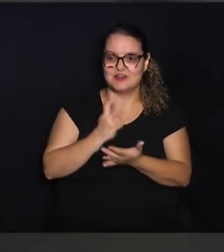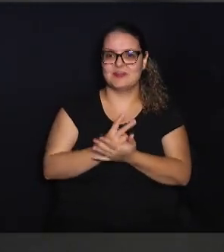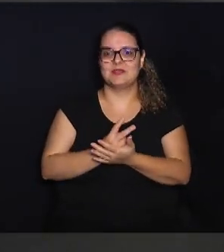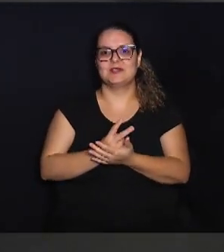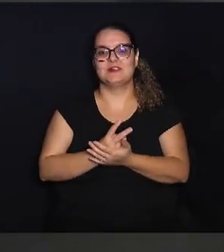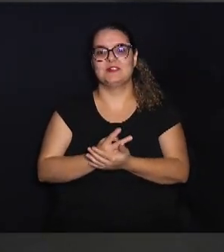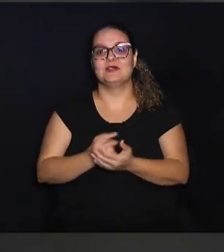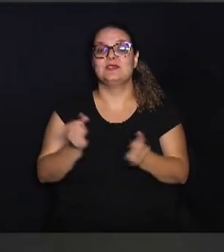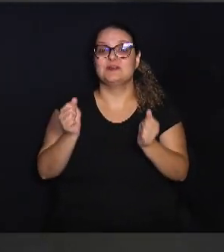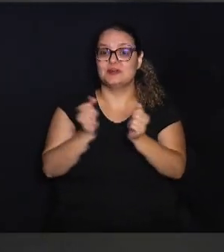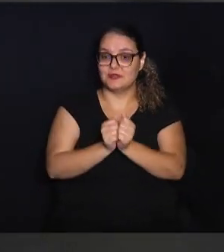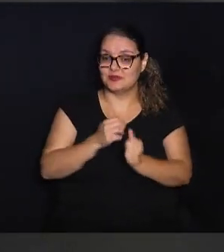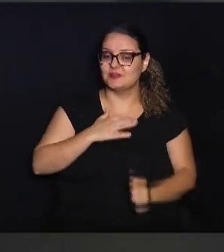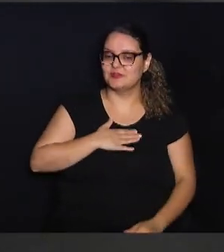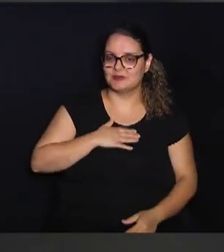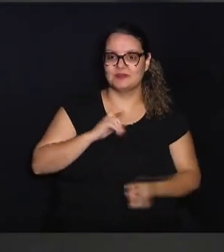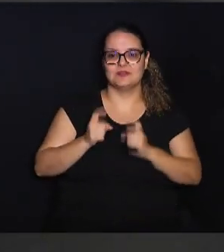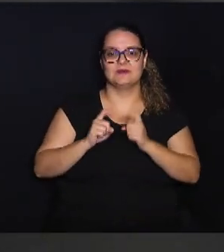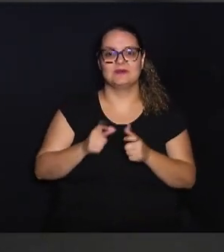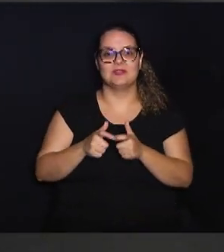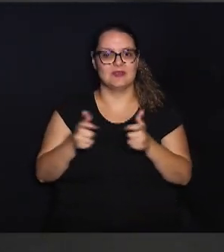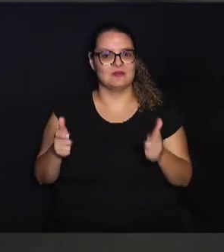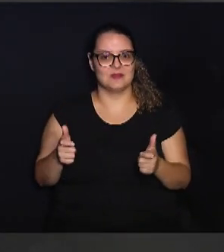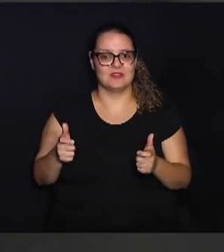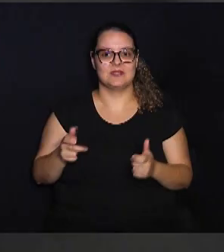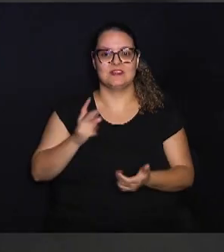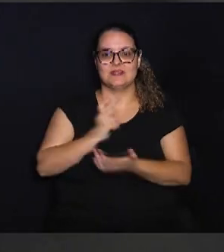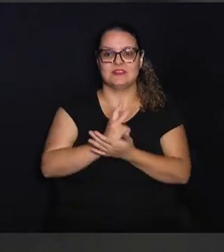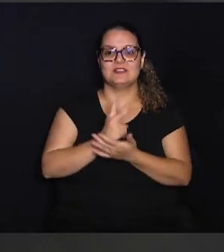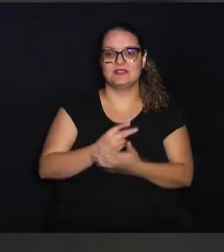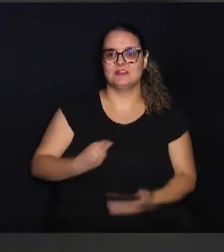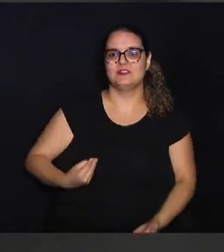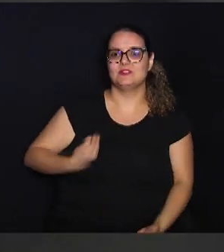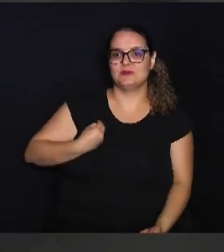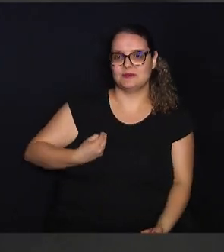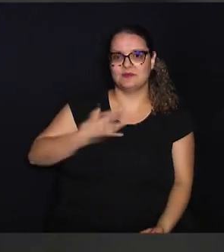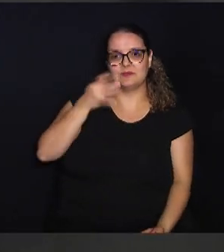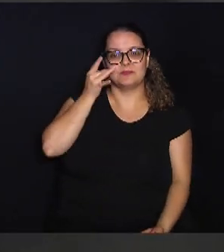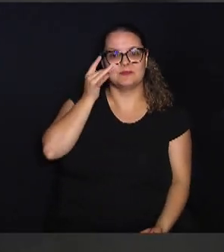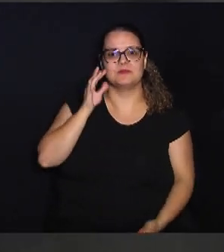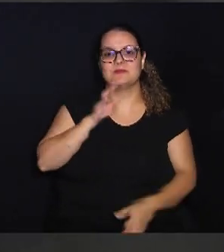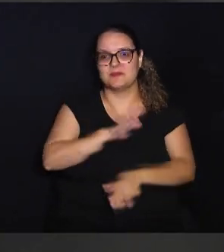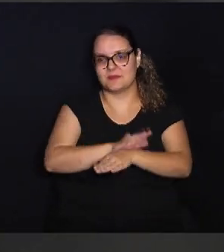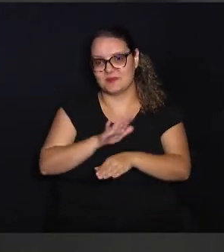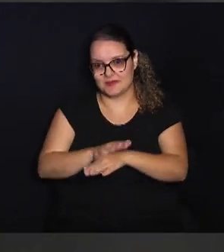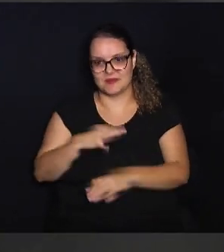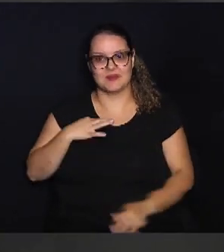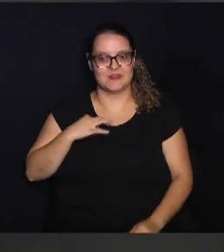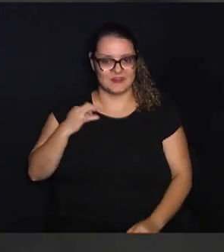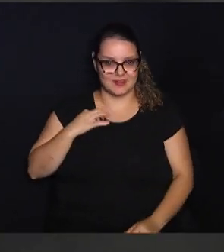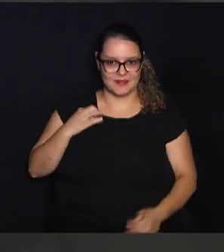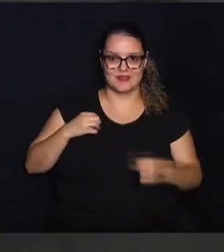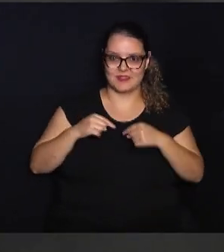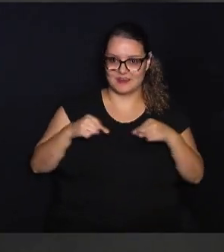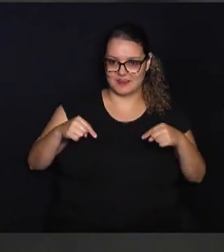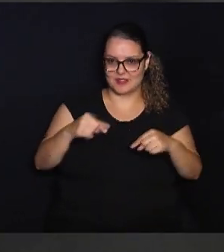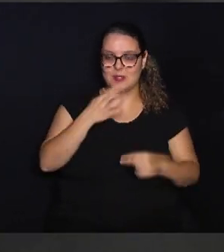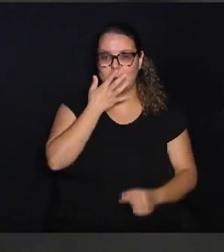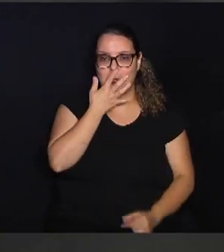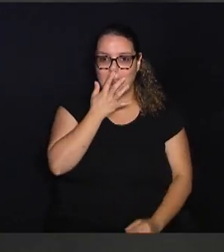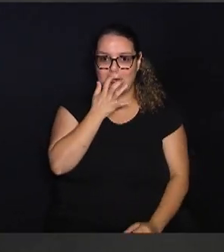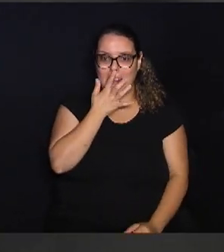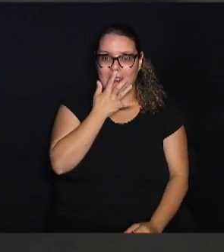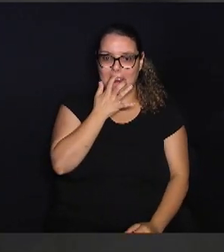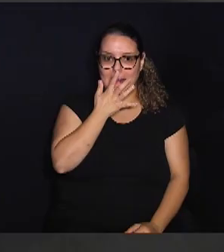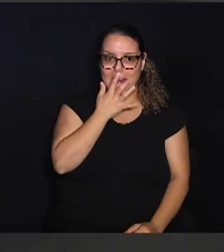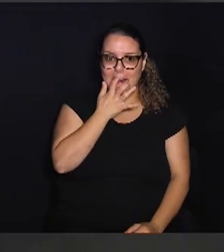vinha comigo nas reuniões aí, a maioria delas ela sempre esteve presente, ajuda de forma voluntária no gabinete, assim como eu